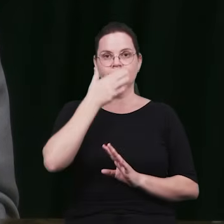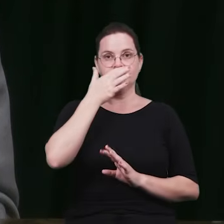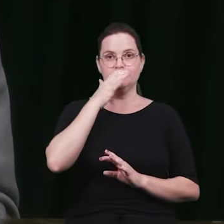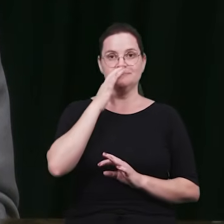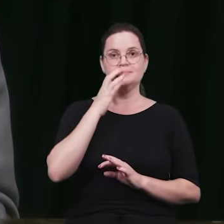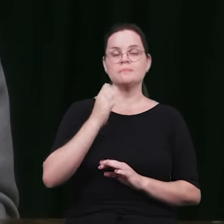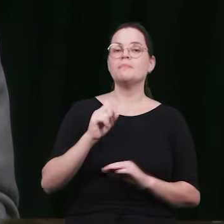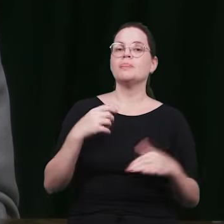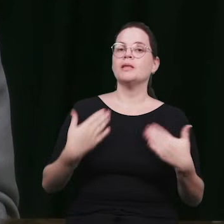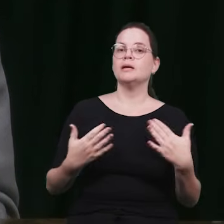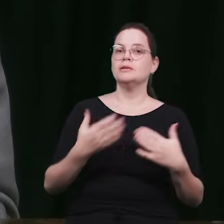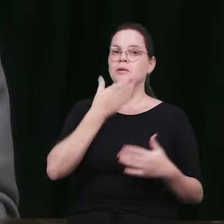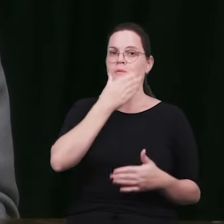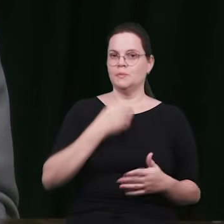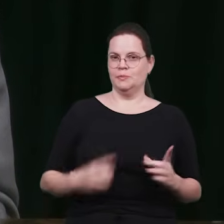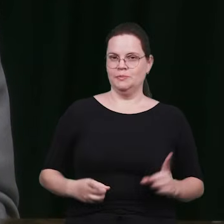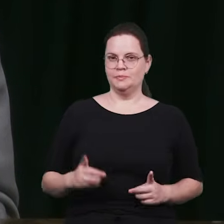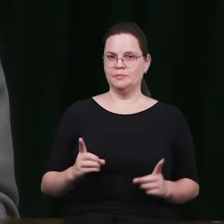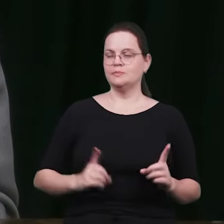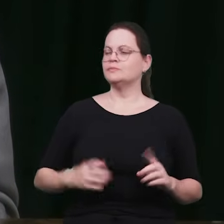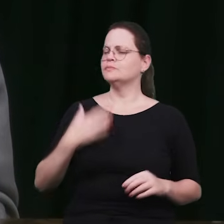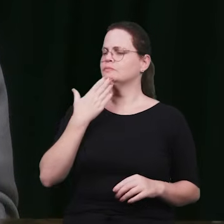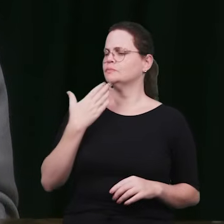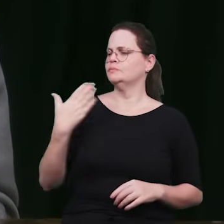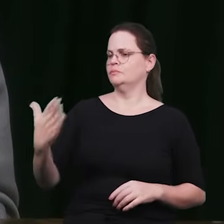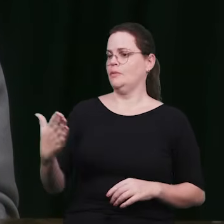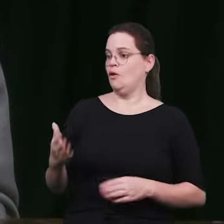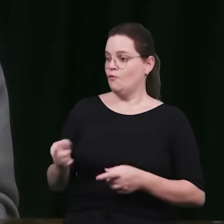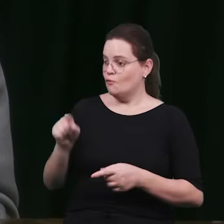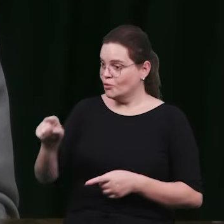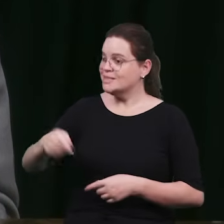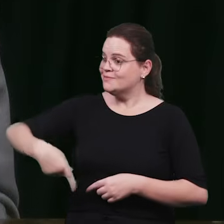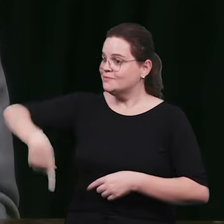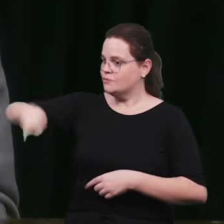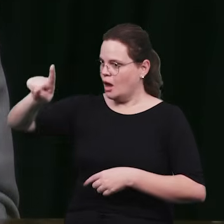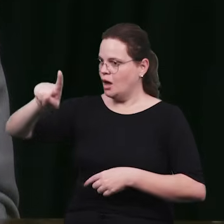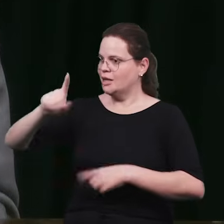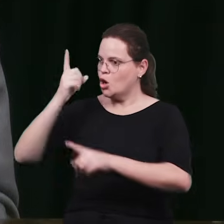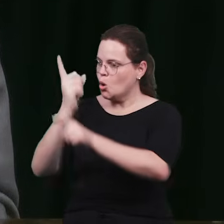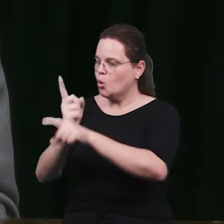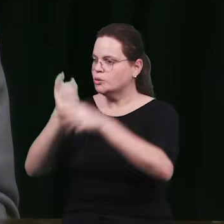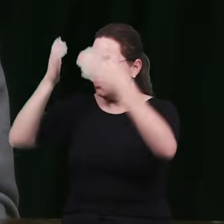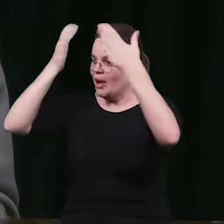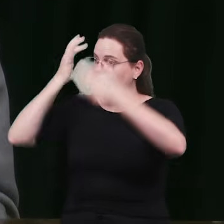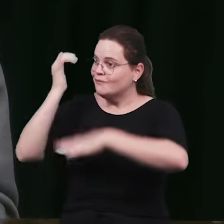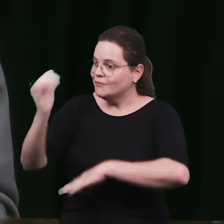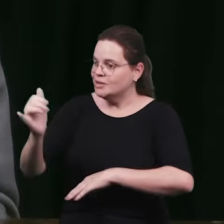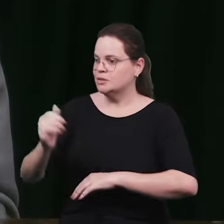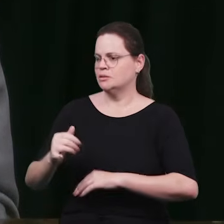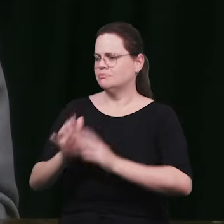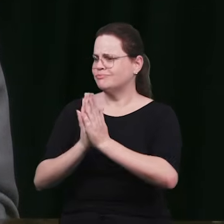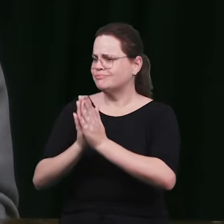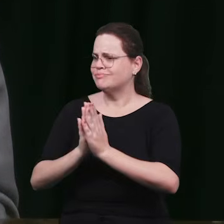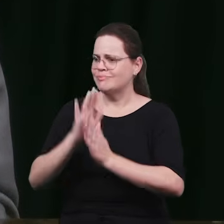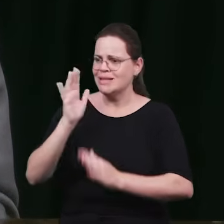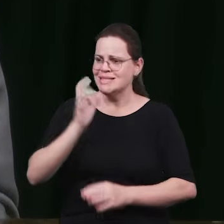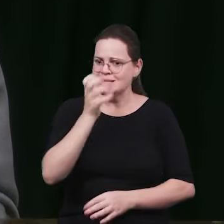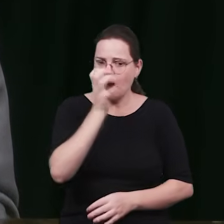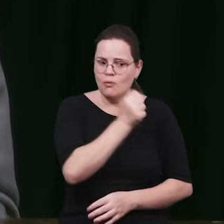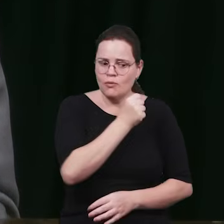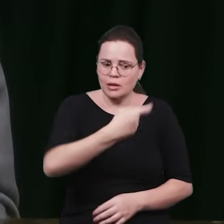a Ester para entrar na presença do rei, porque era o momento de